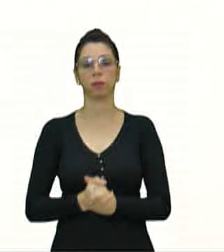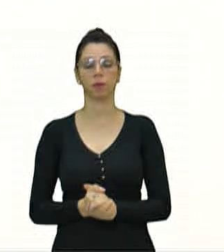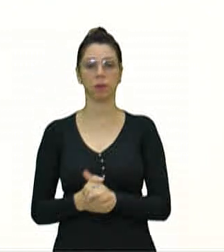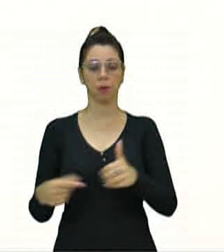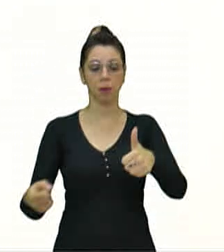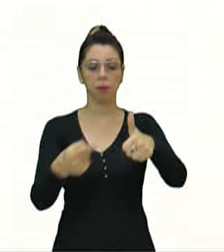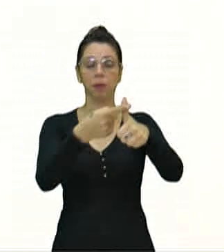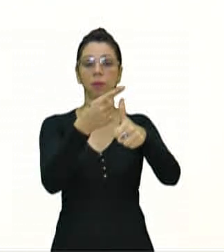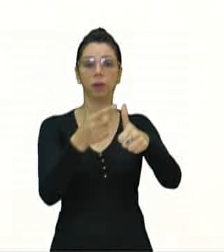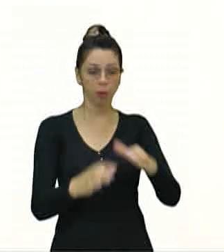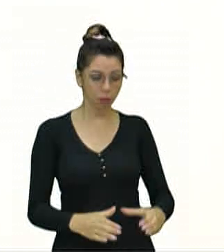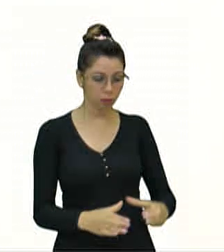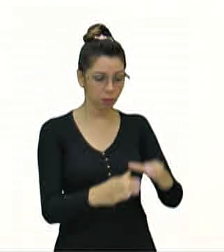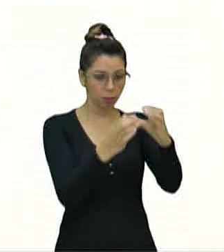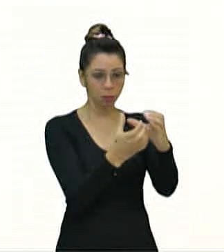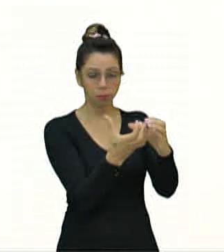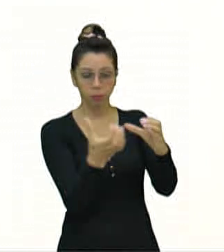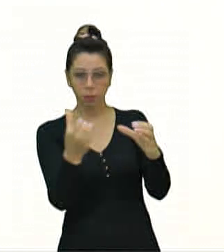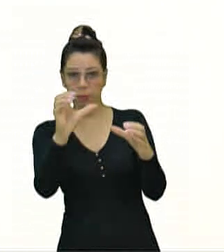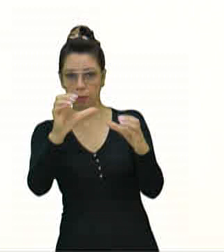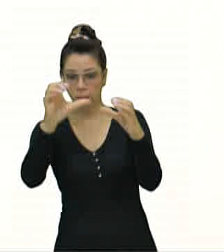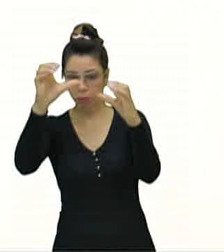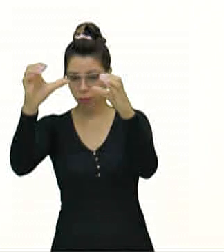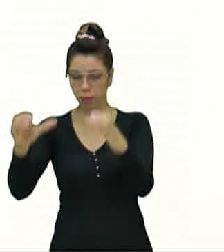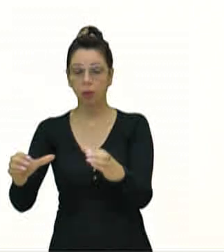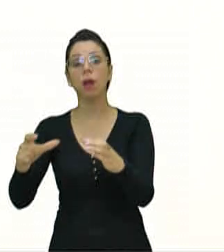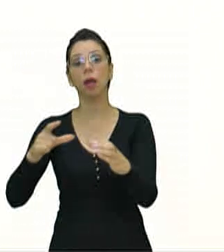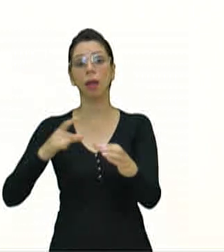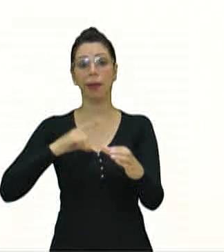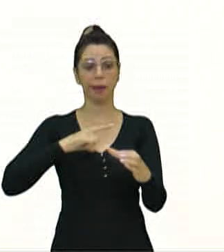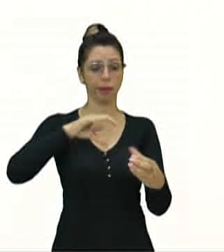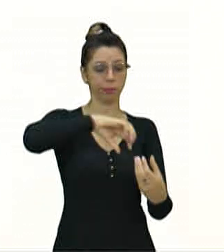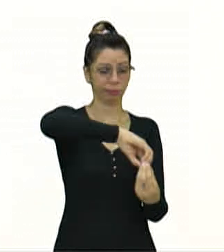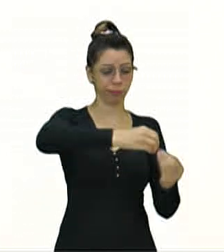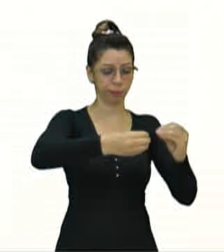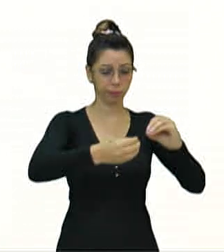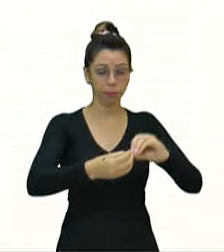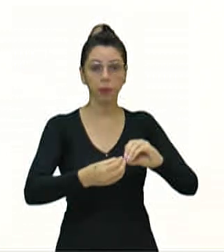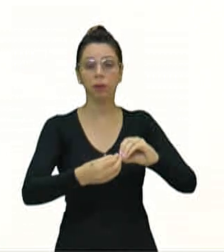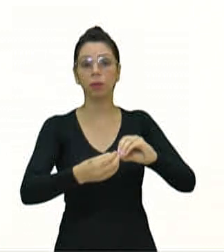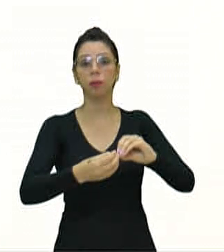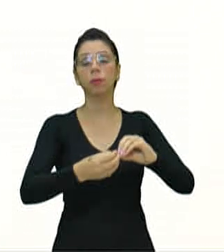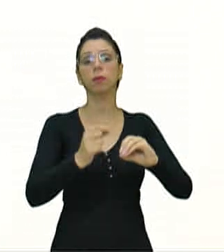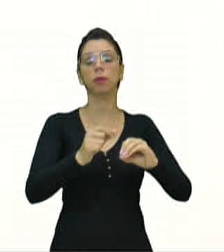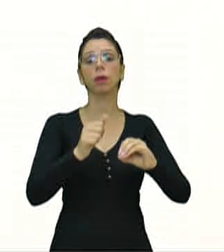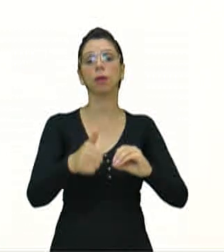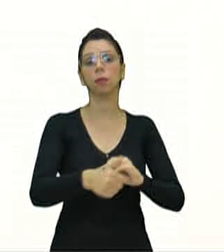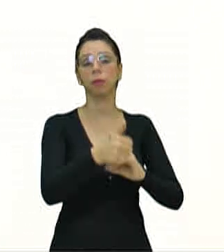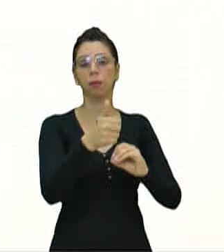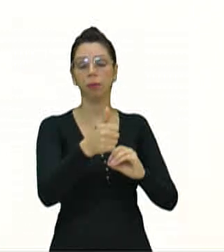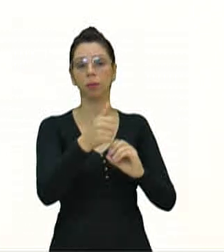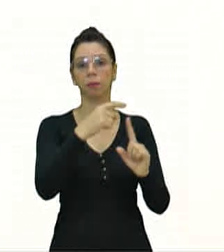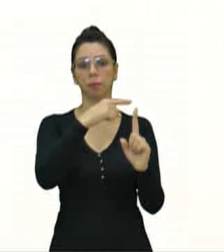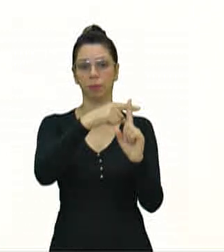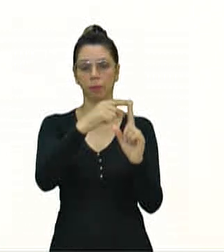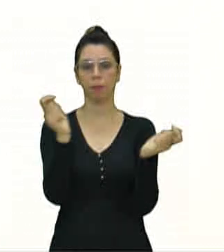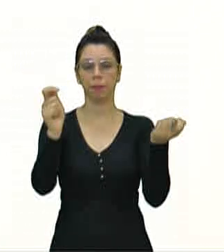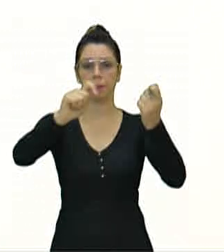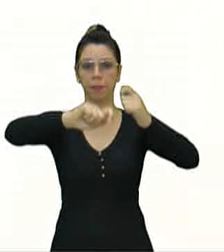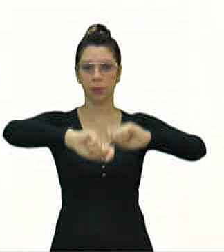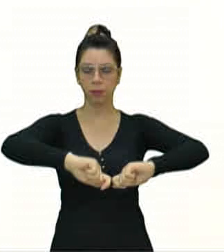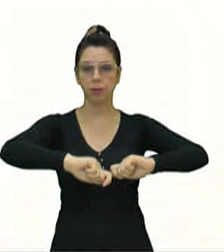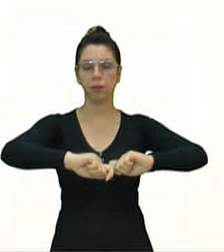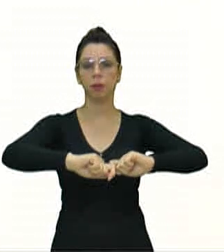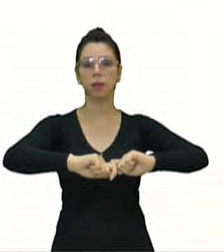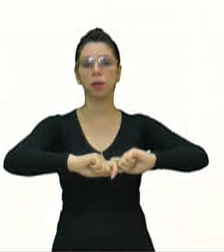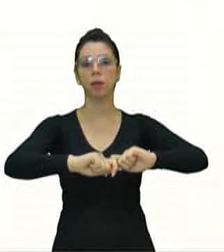o brotamento é um processo de reprodução assexuada que tem como fator positivo o fato de necessitar de um gasto